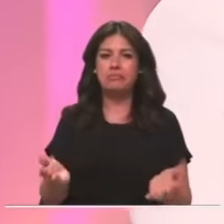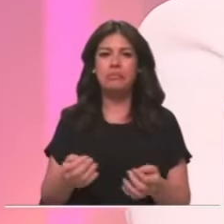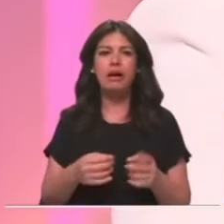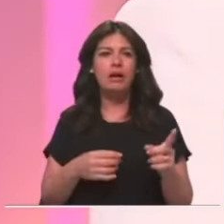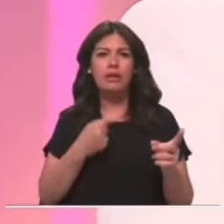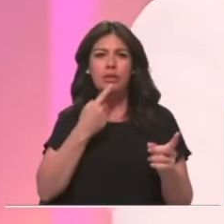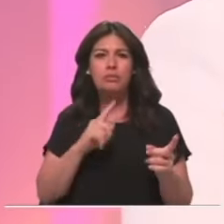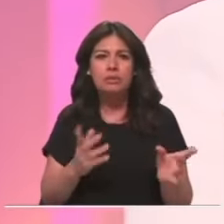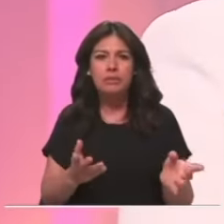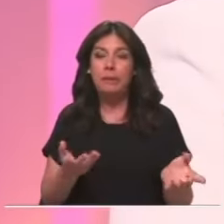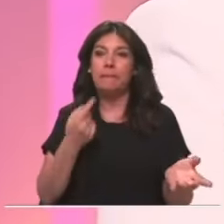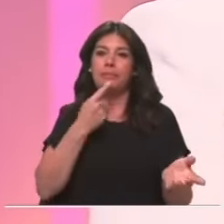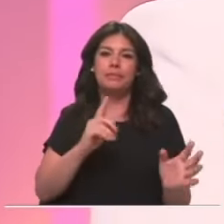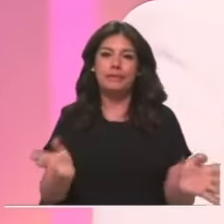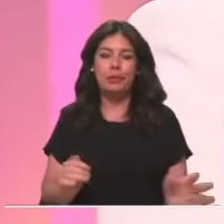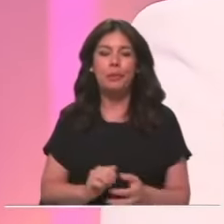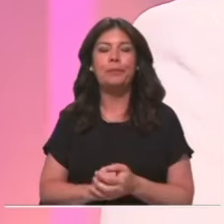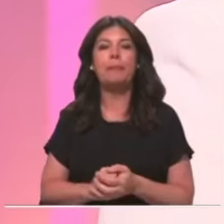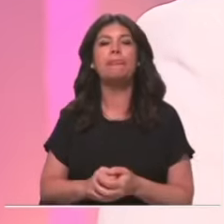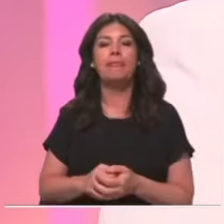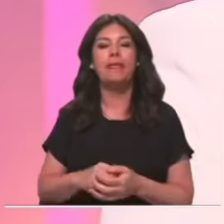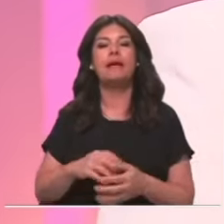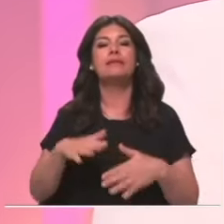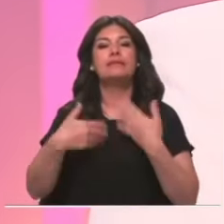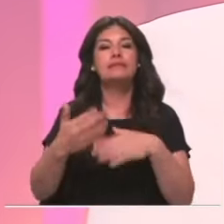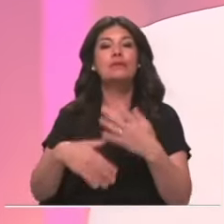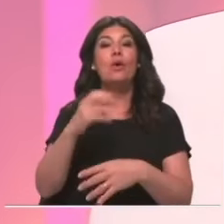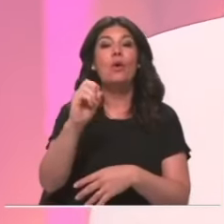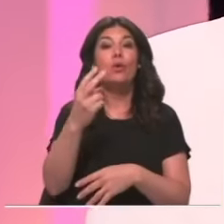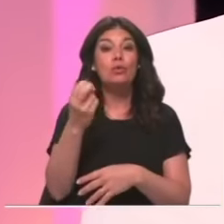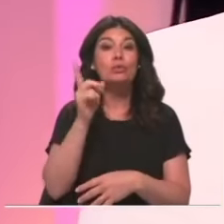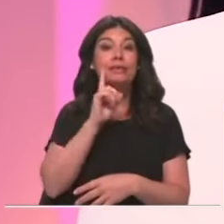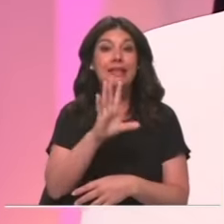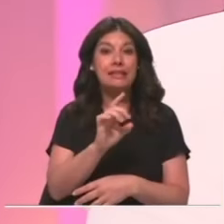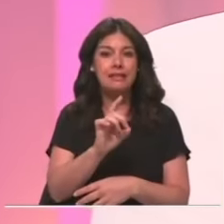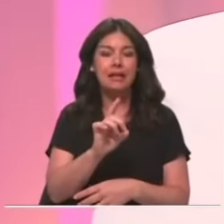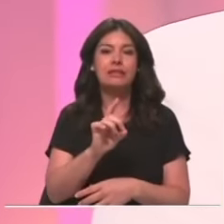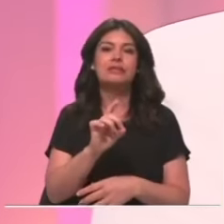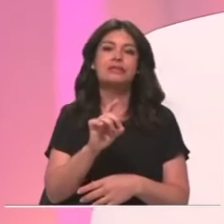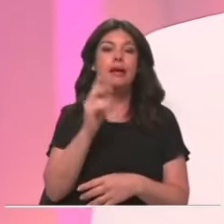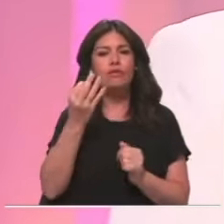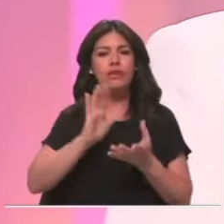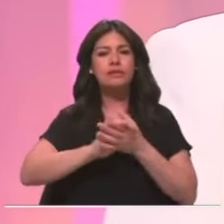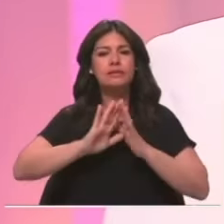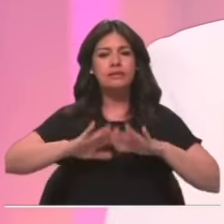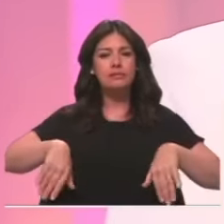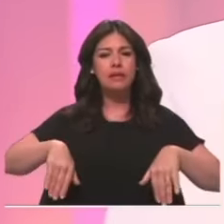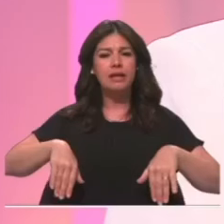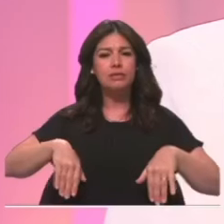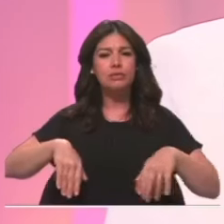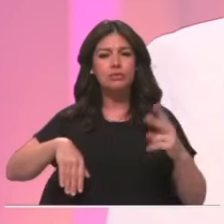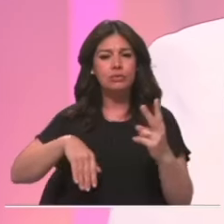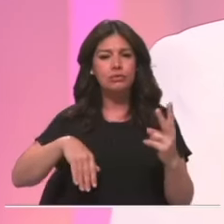indiretas pois pois pois não mas entretanto lá foi em Outubro dia 16 de outubro pedeu em casamento na madeira nós estivemos